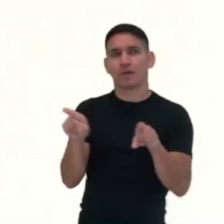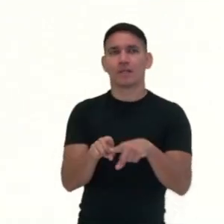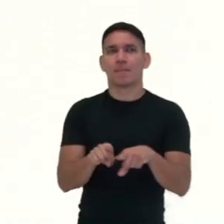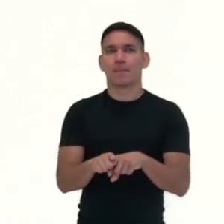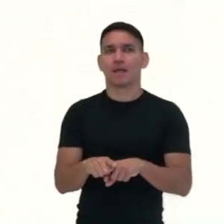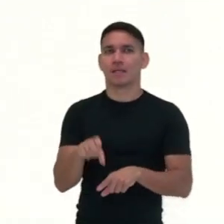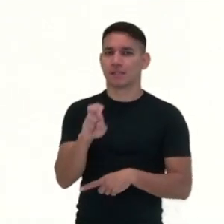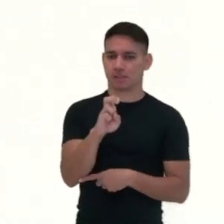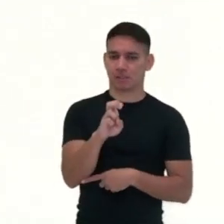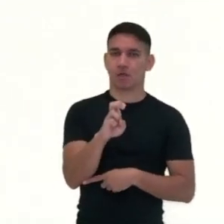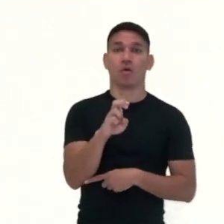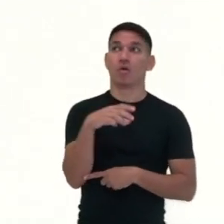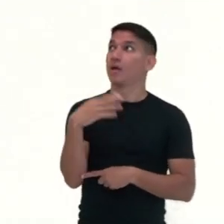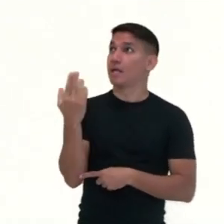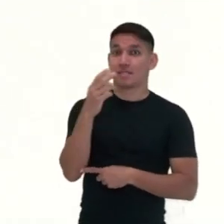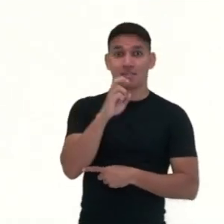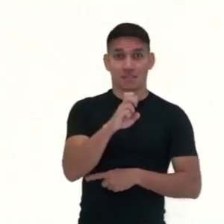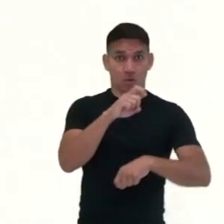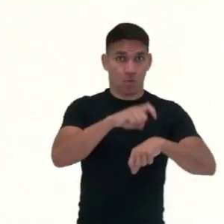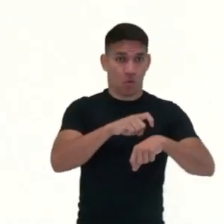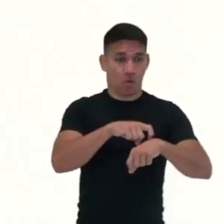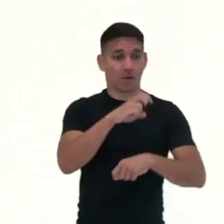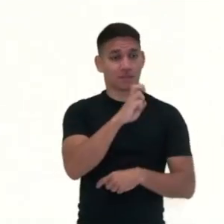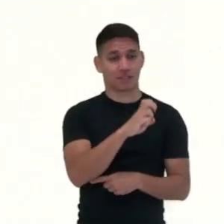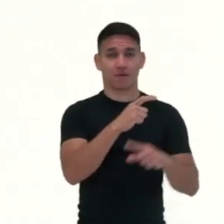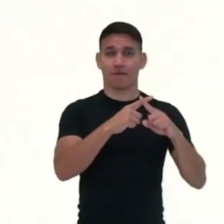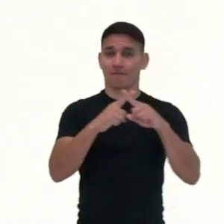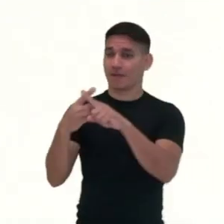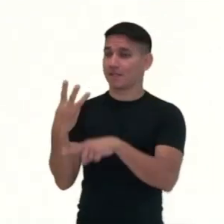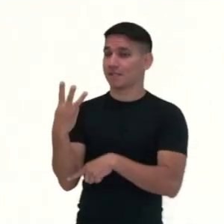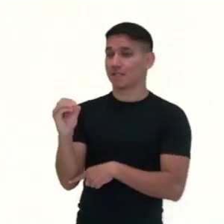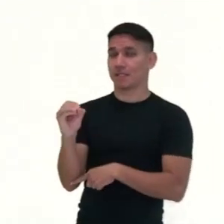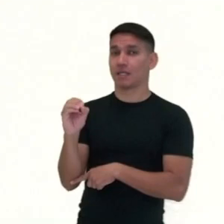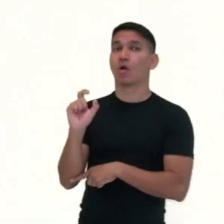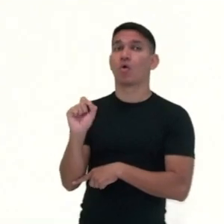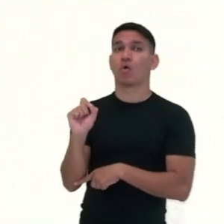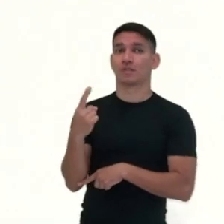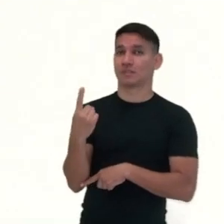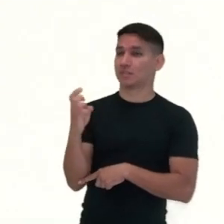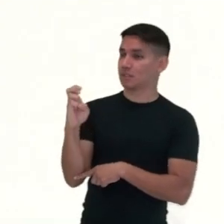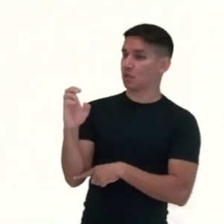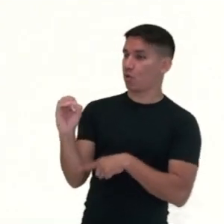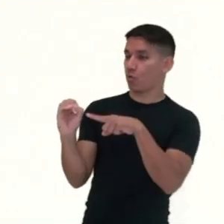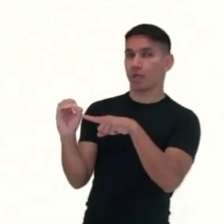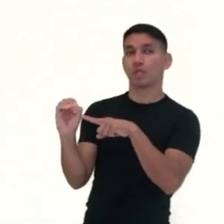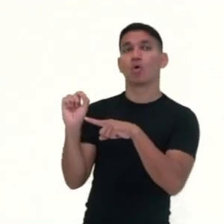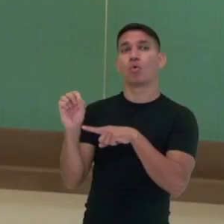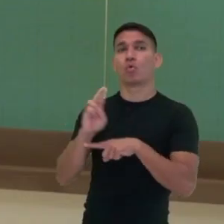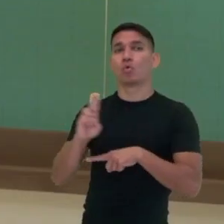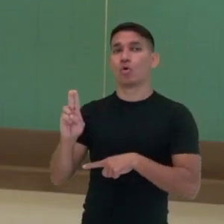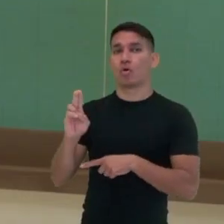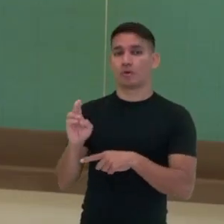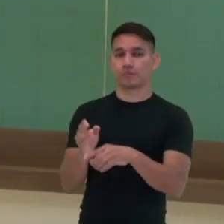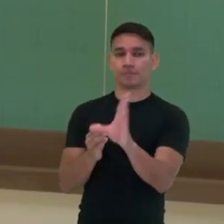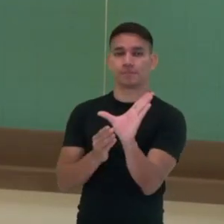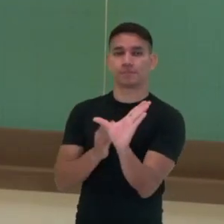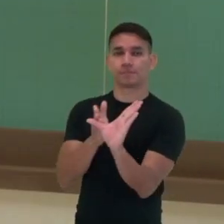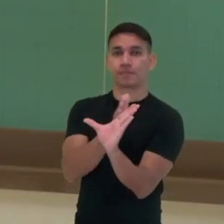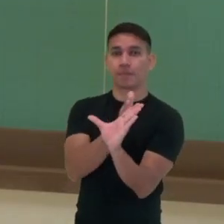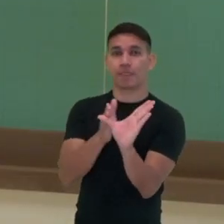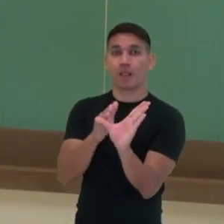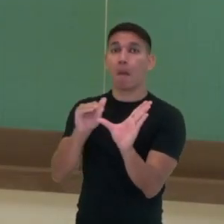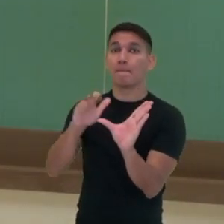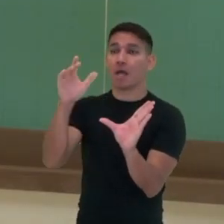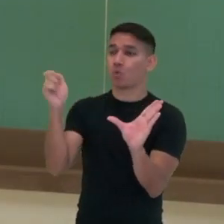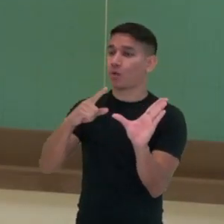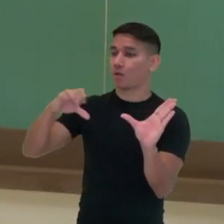tem, 5 horas, ó, 5 vezes 30, 150, já é um ângulo obtuso, que ele é um ângulo maior do que 90 graus. E por